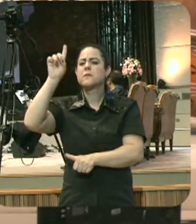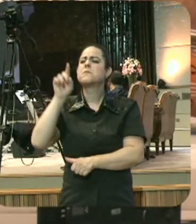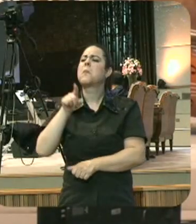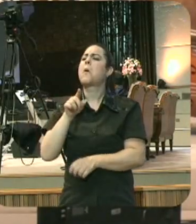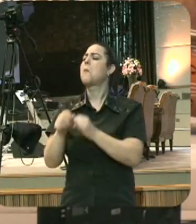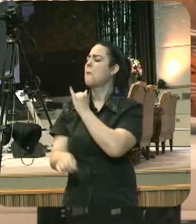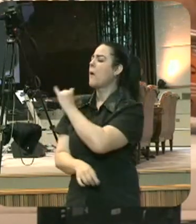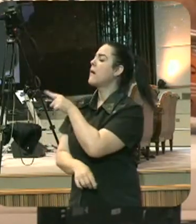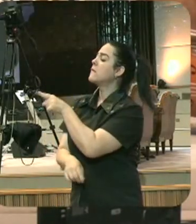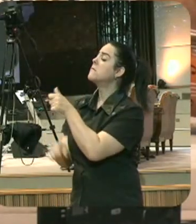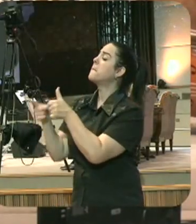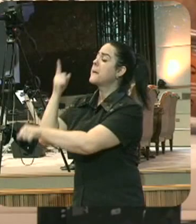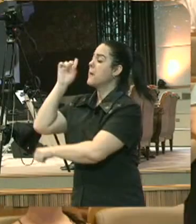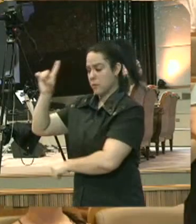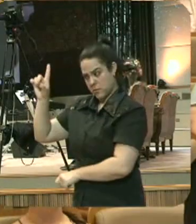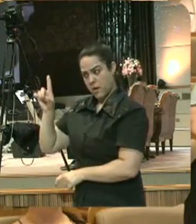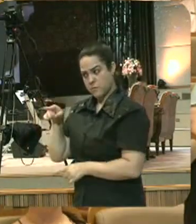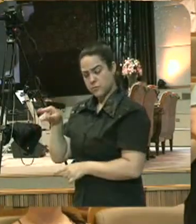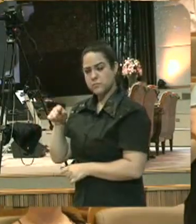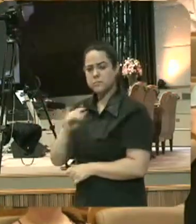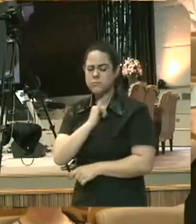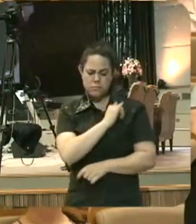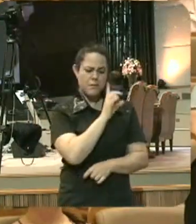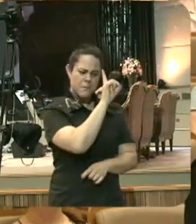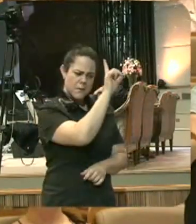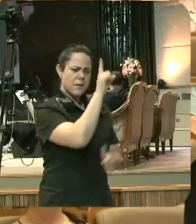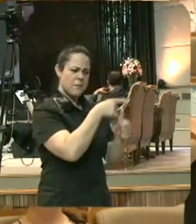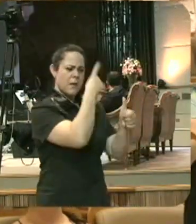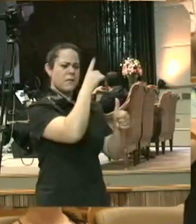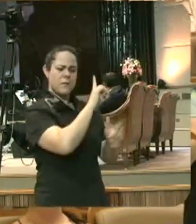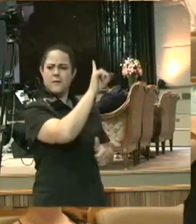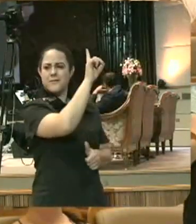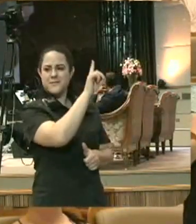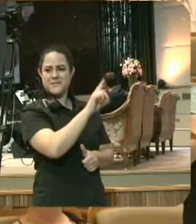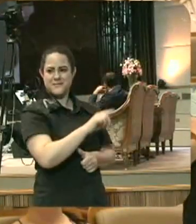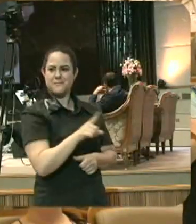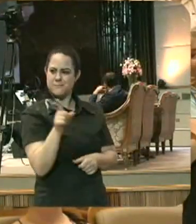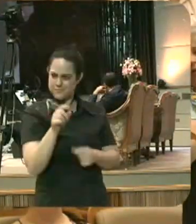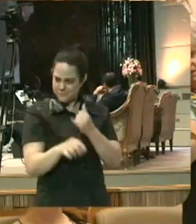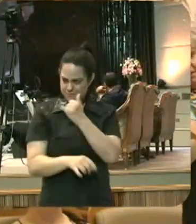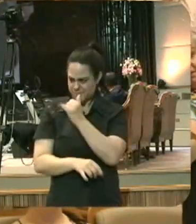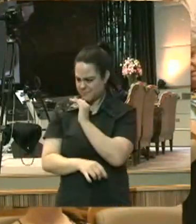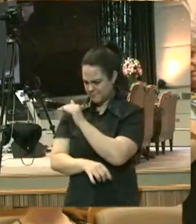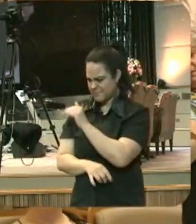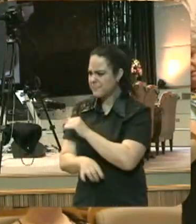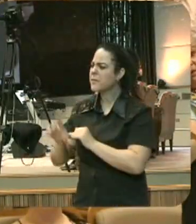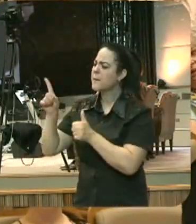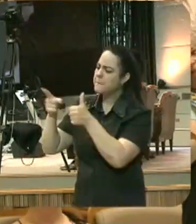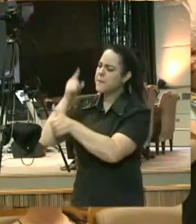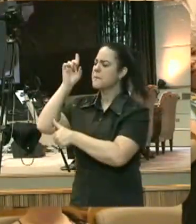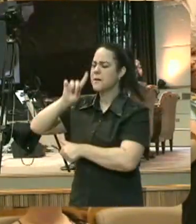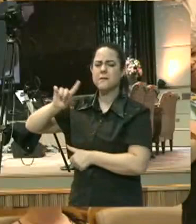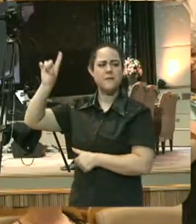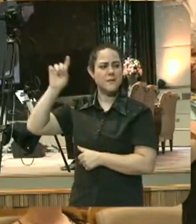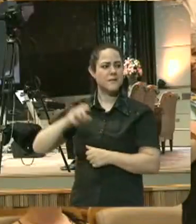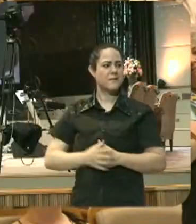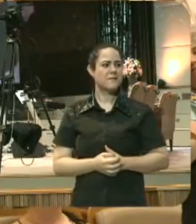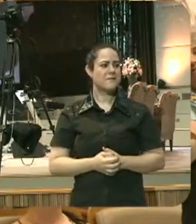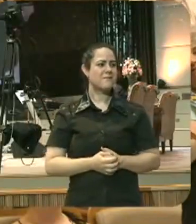está perto de você: olha, primeiro Deus. Agora escuta de alguém: primeiro Deus.